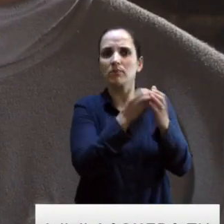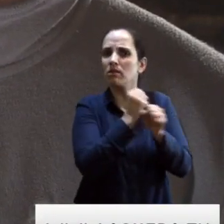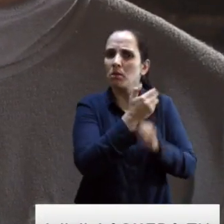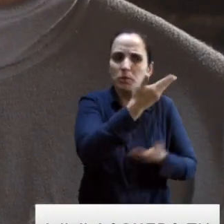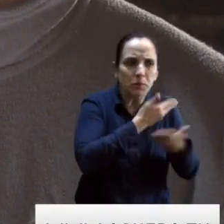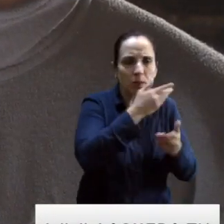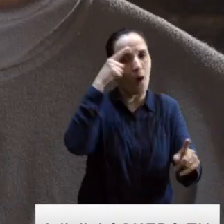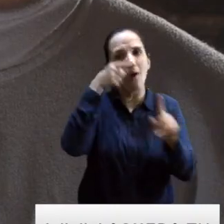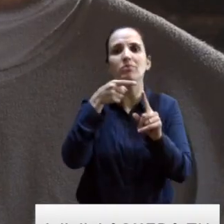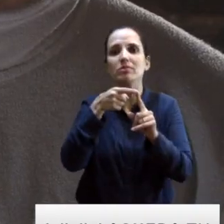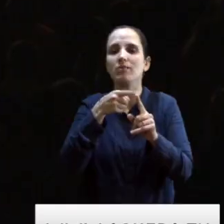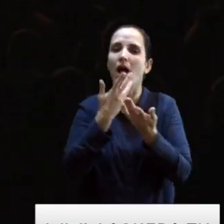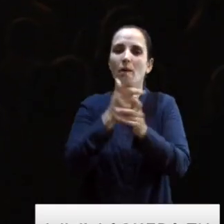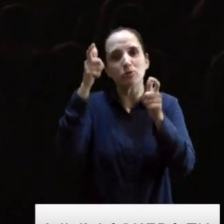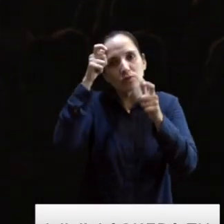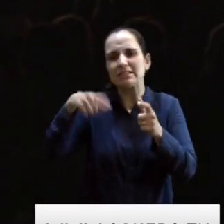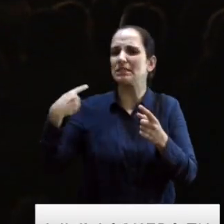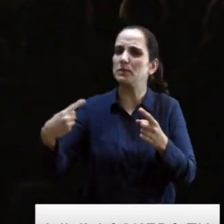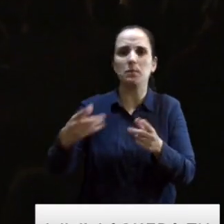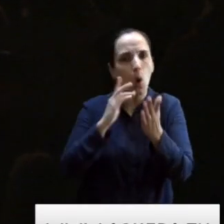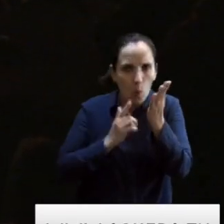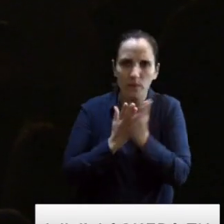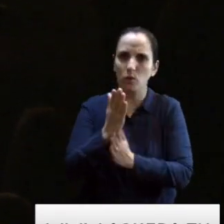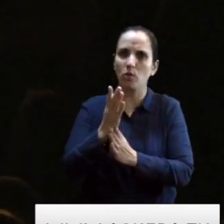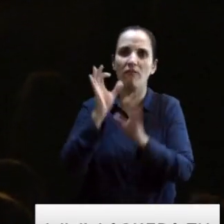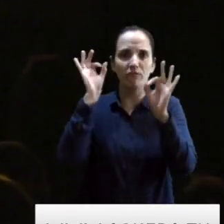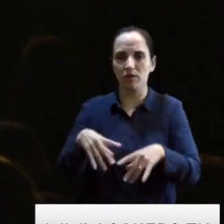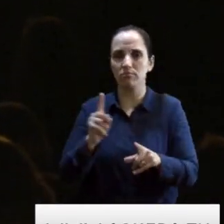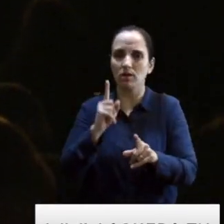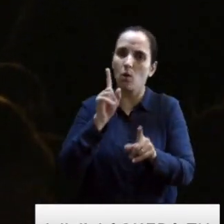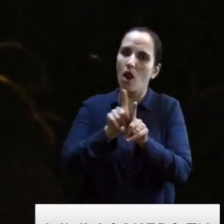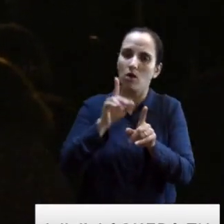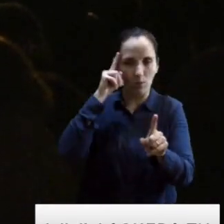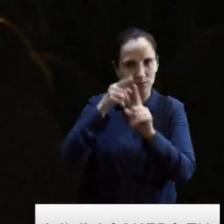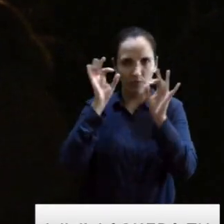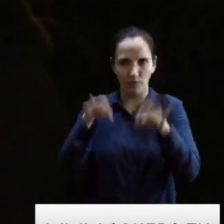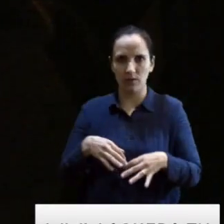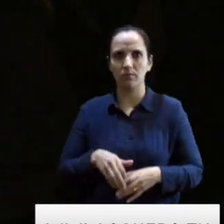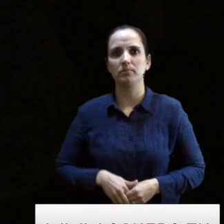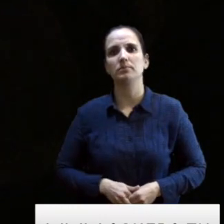trabalhamos sempre em prol que a queima do Judas seja feita todos os anos e arrumar-te sempre para o mesmo lado.